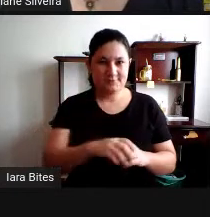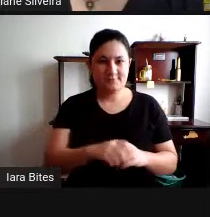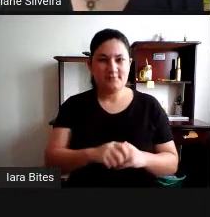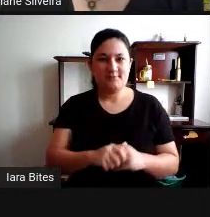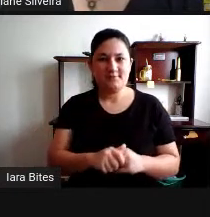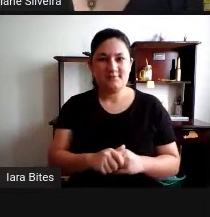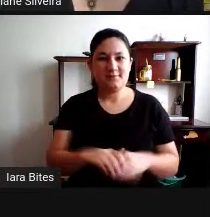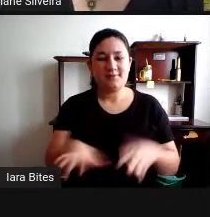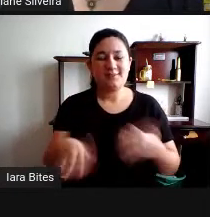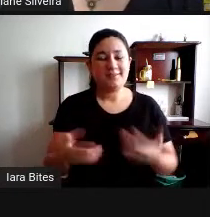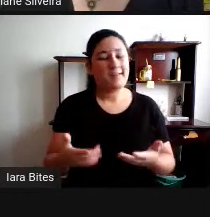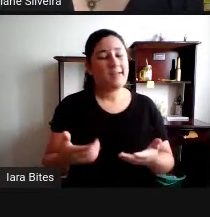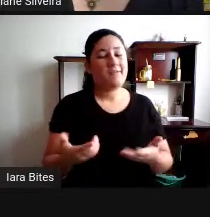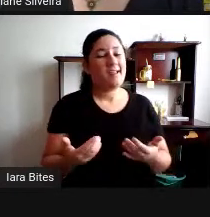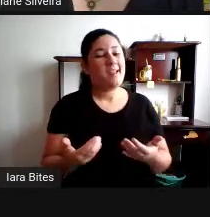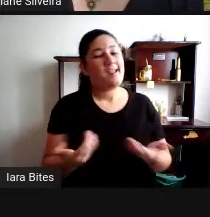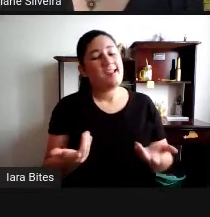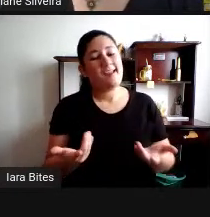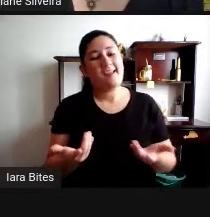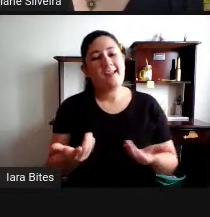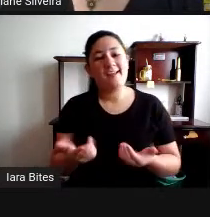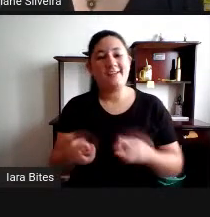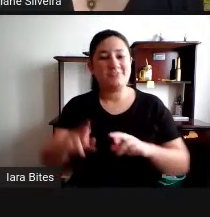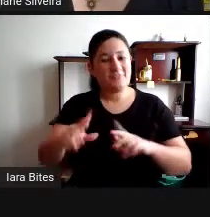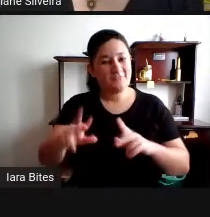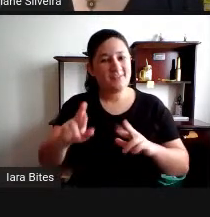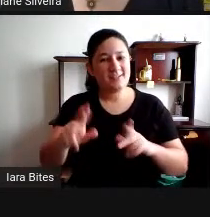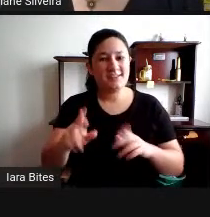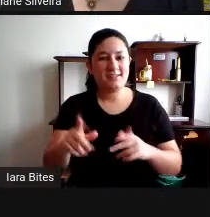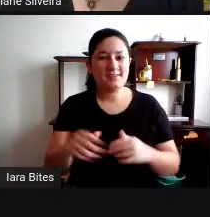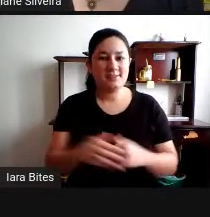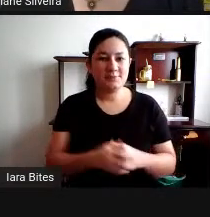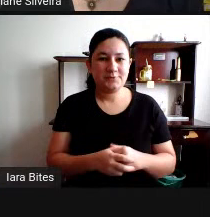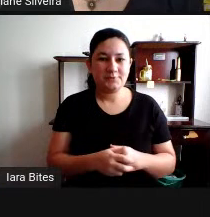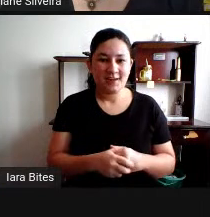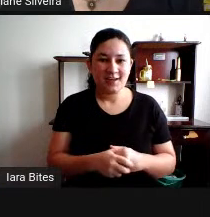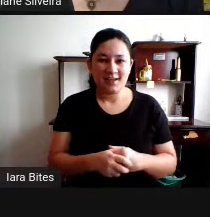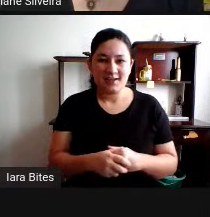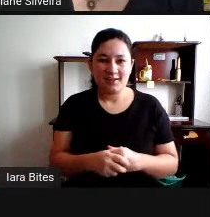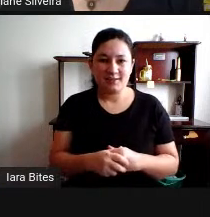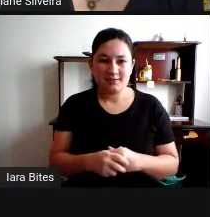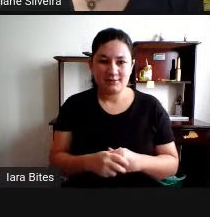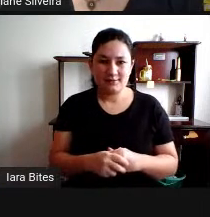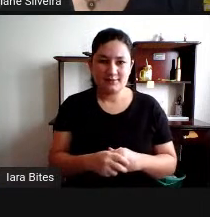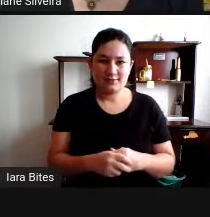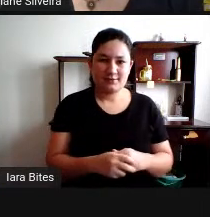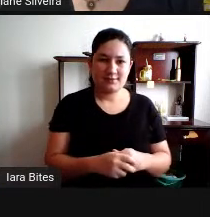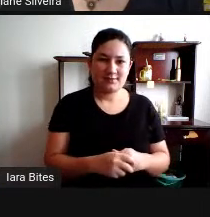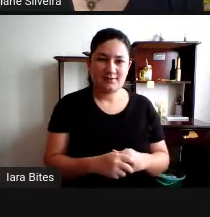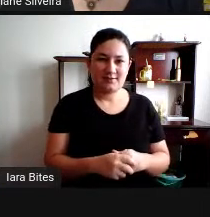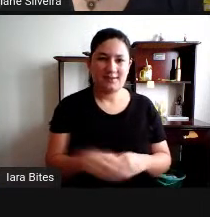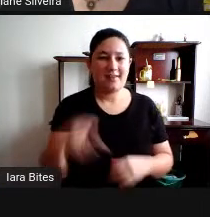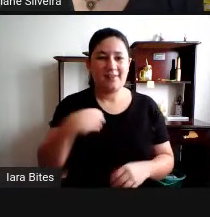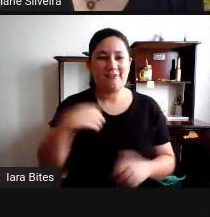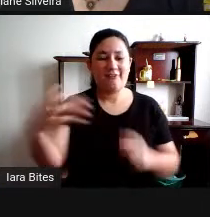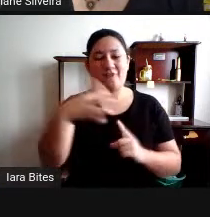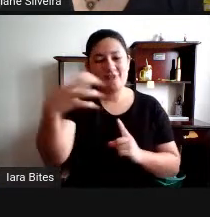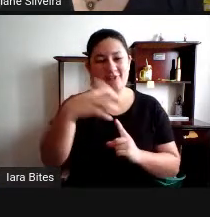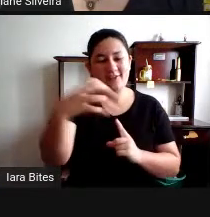mesmos passos, mas foi fortemente inspirado no trabalho do Joyce.